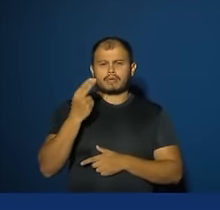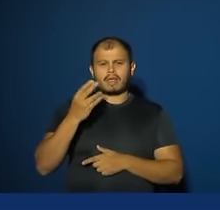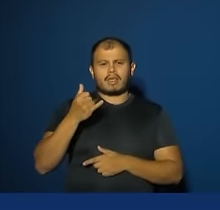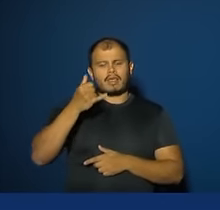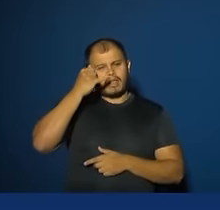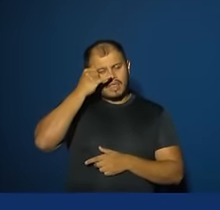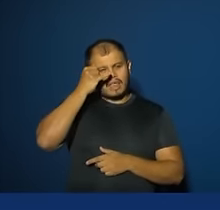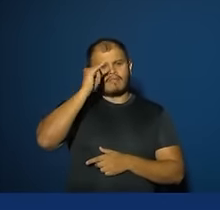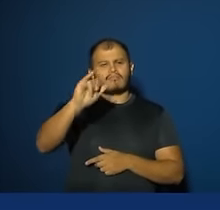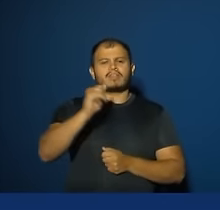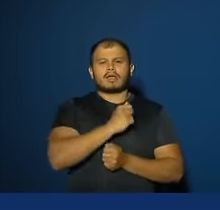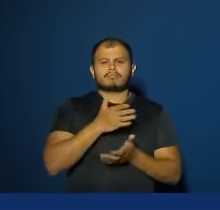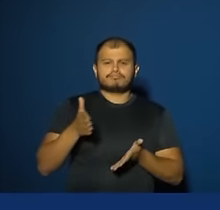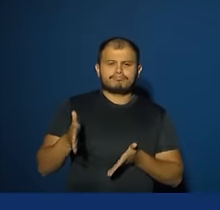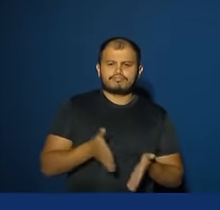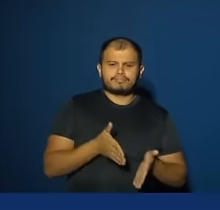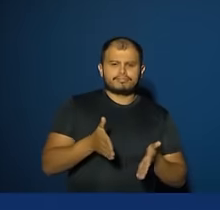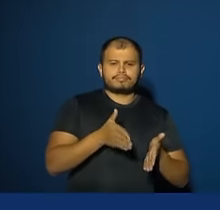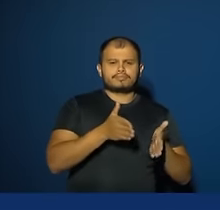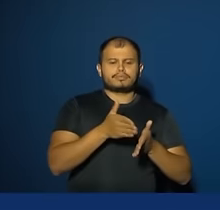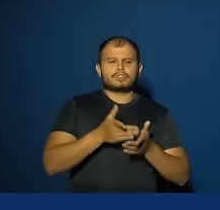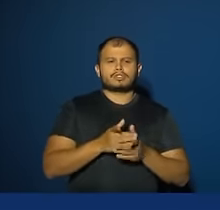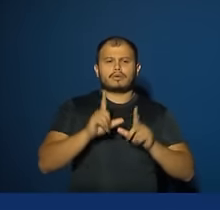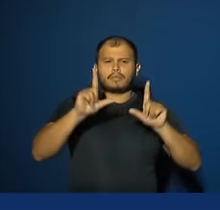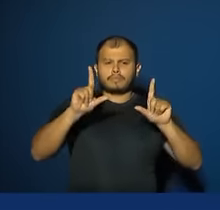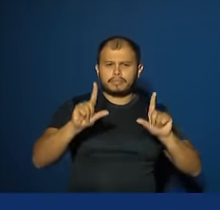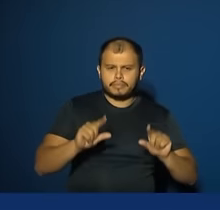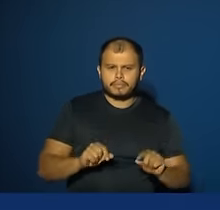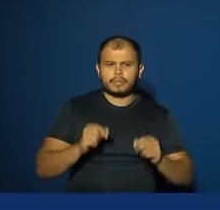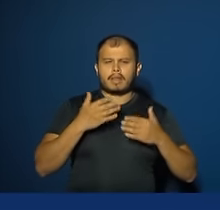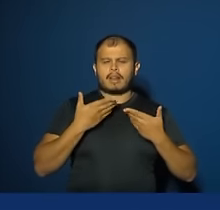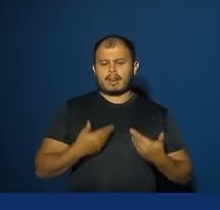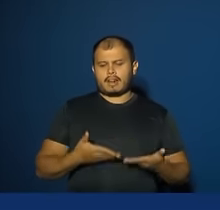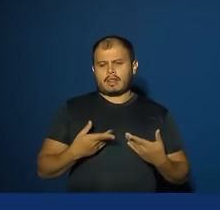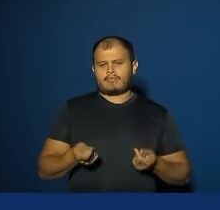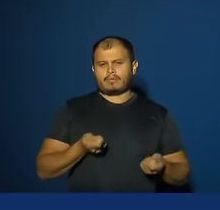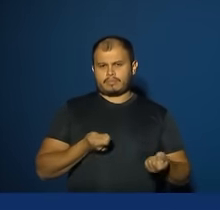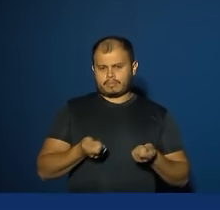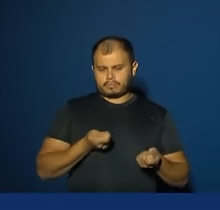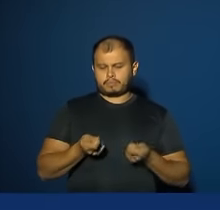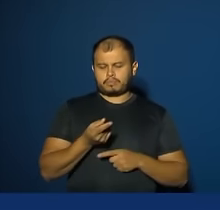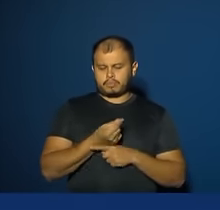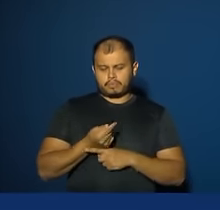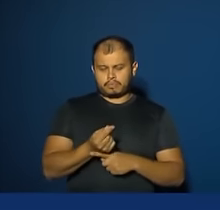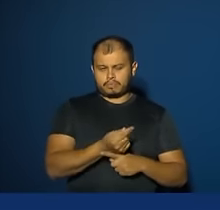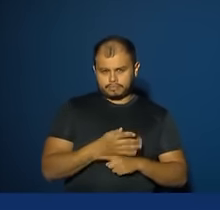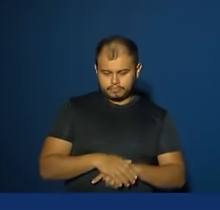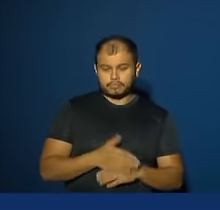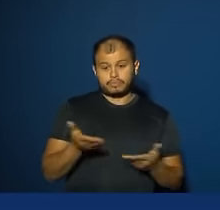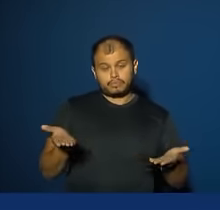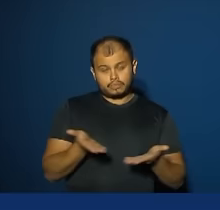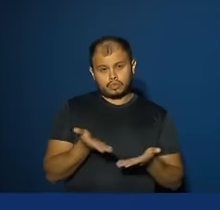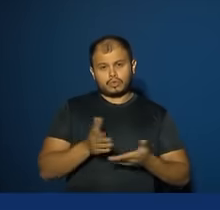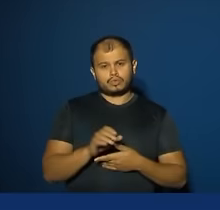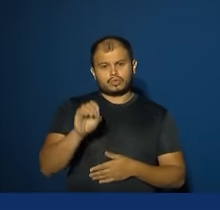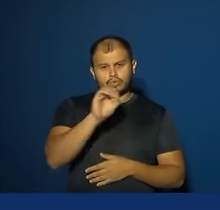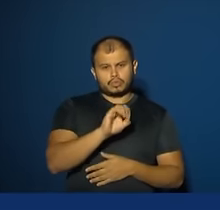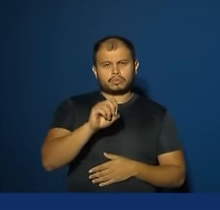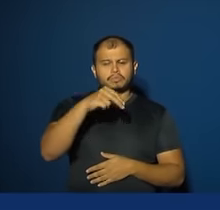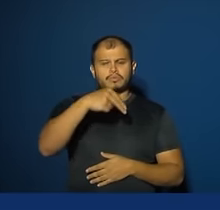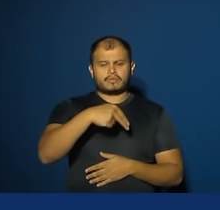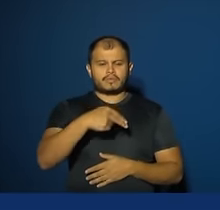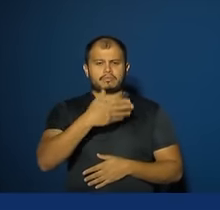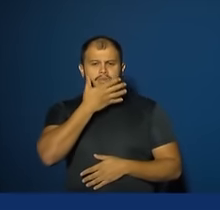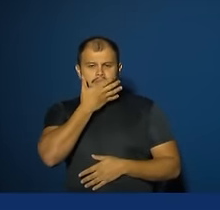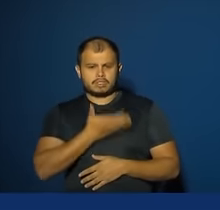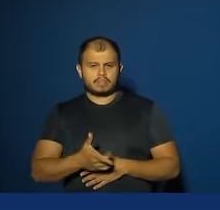uma trajetória de afrouxamento monetário. É claro, houve outubro e novembro, novembro e dezembro, até pelo posicionamento